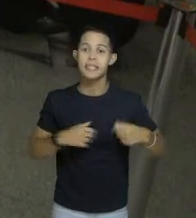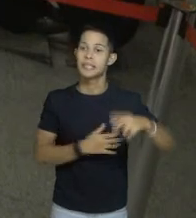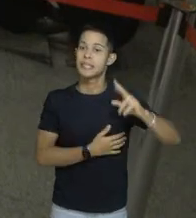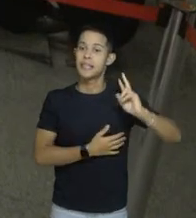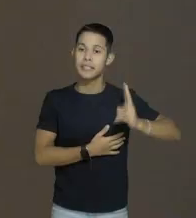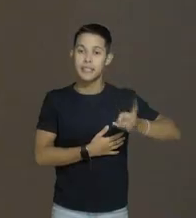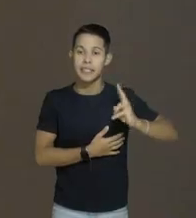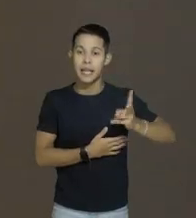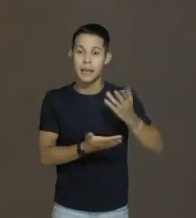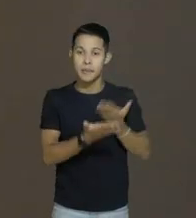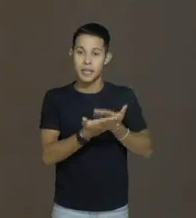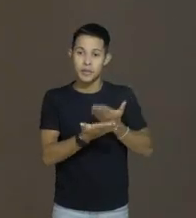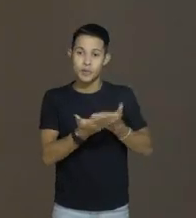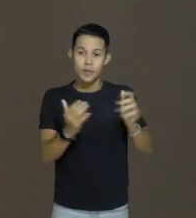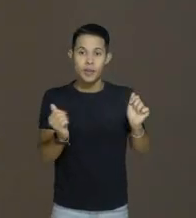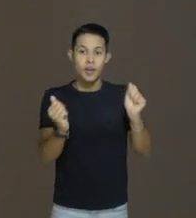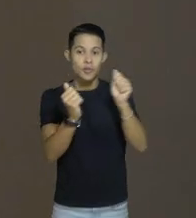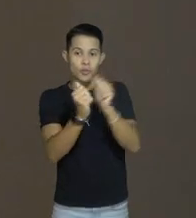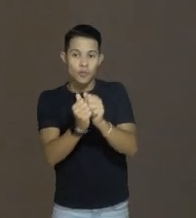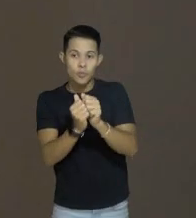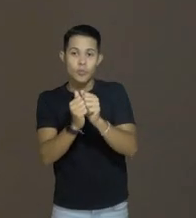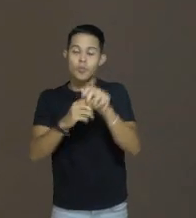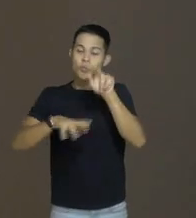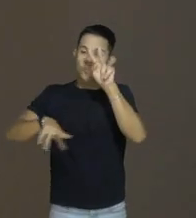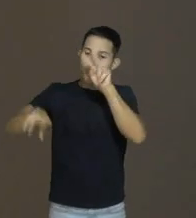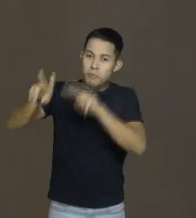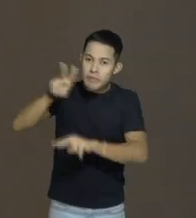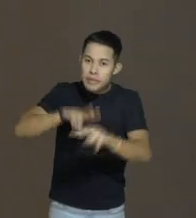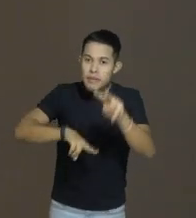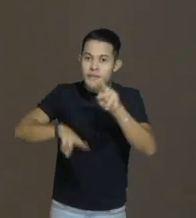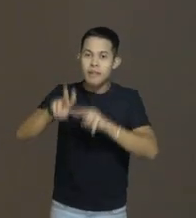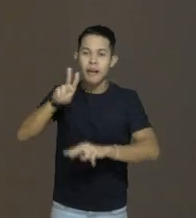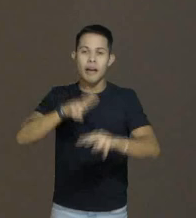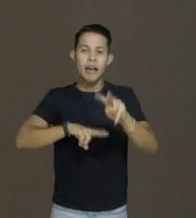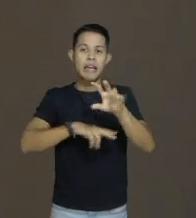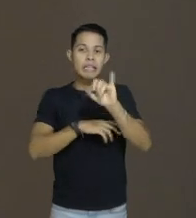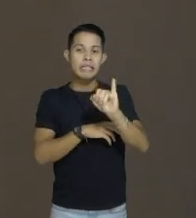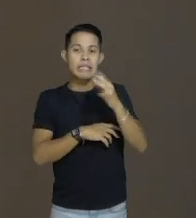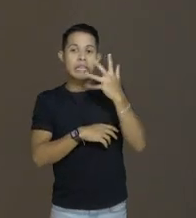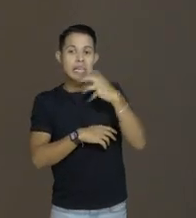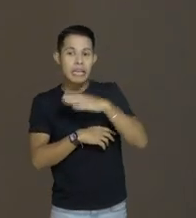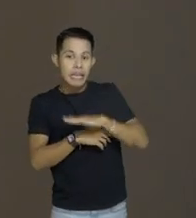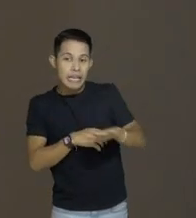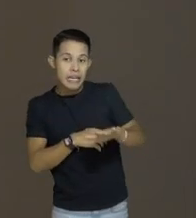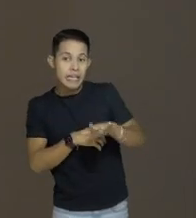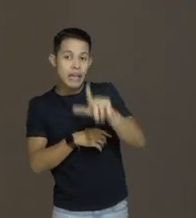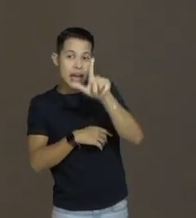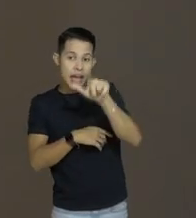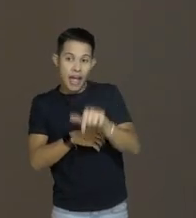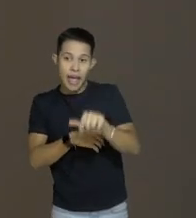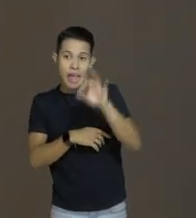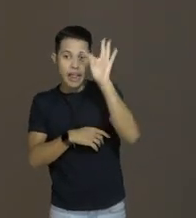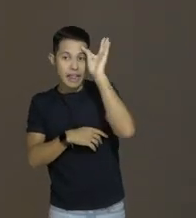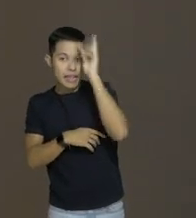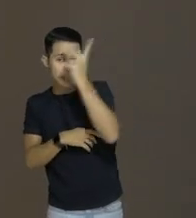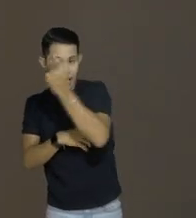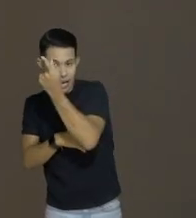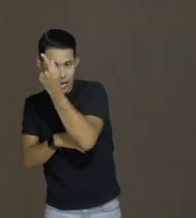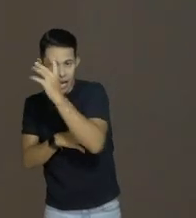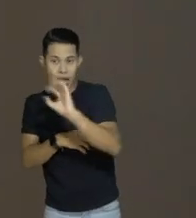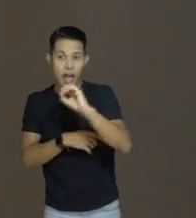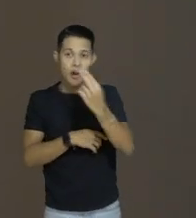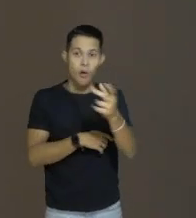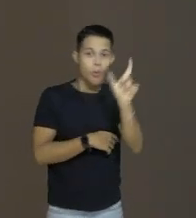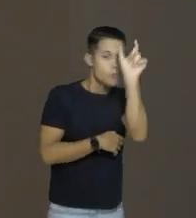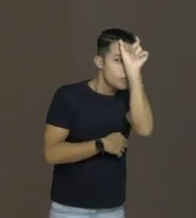estudar junto, observar se a criança é só TDAH ou é só disléxico, ou tem os dois, ou por que desse distúrbio de